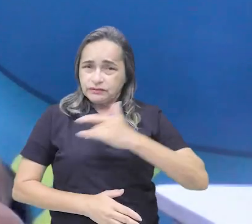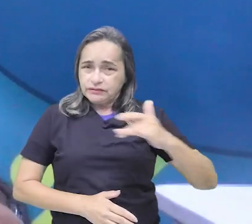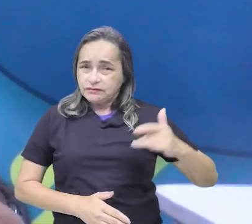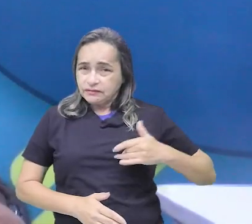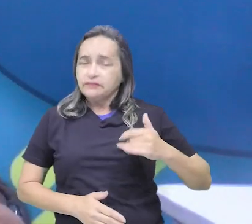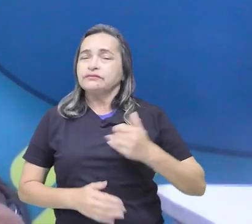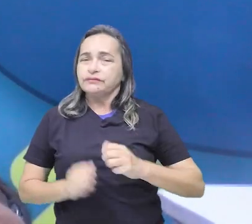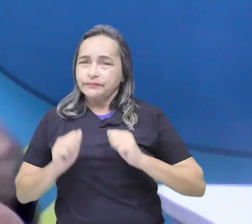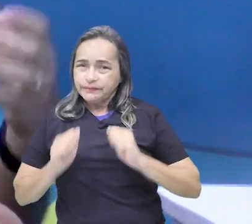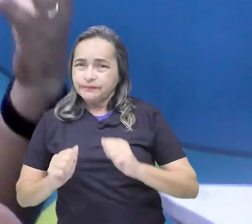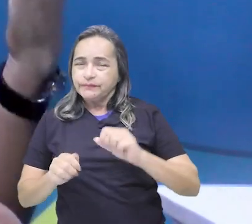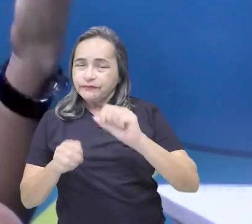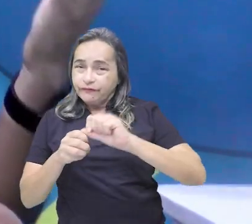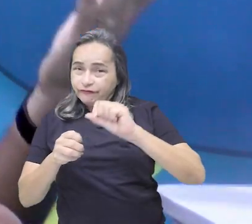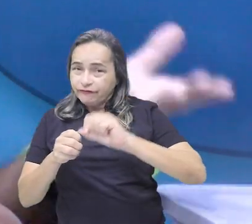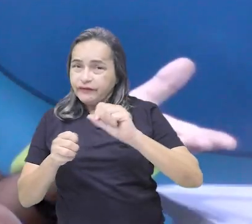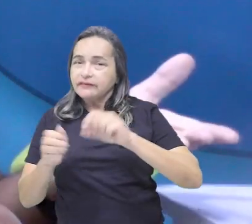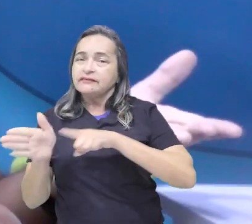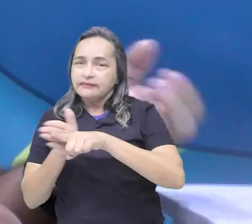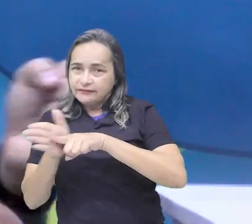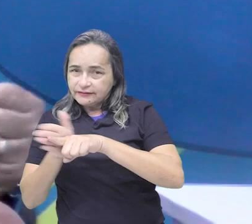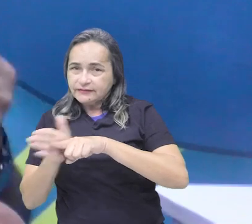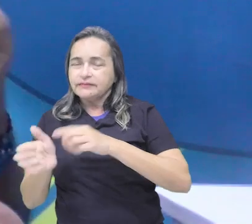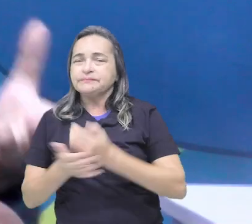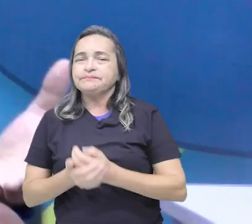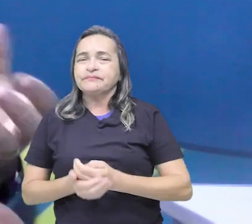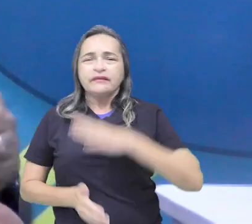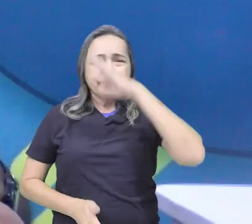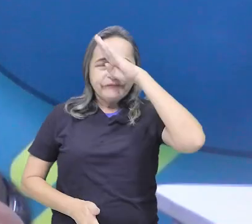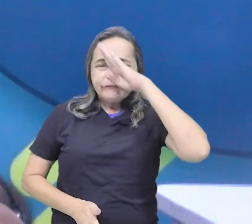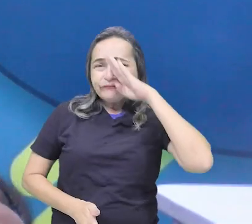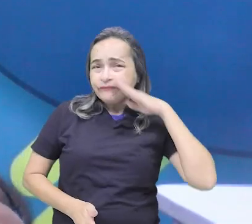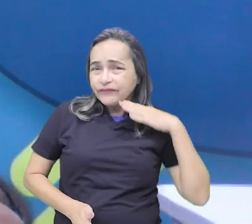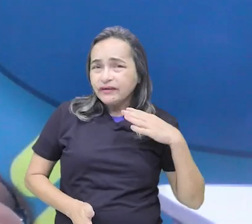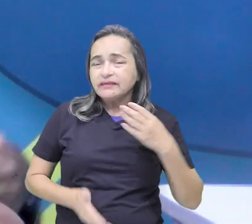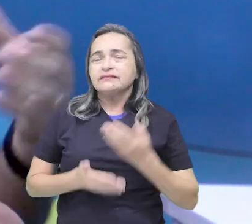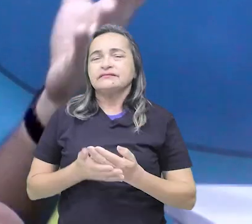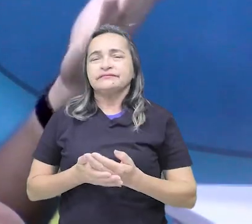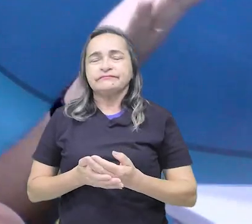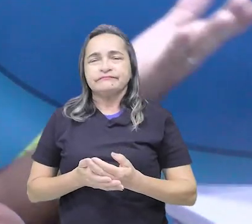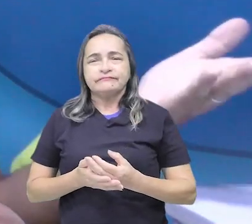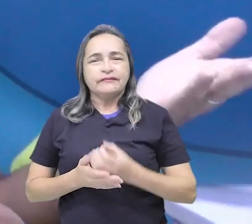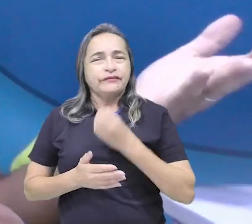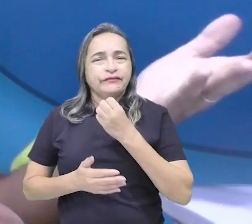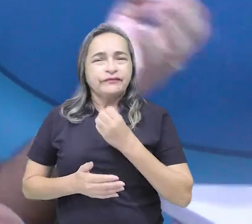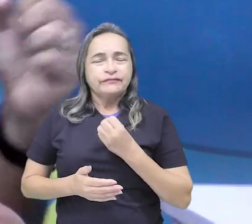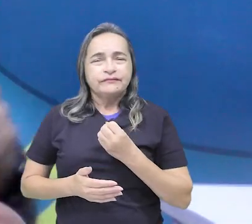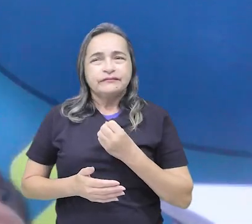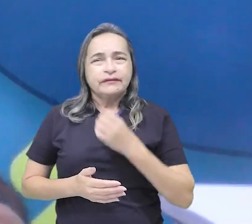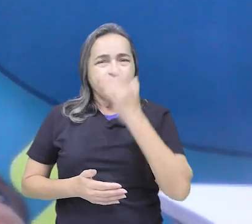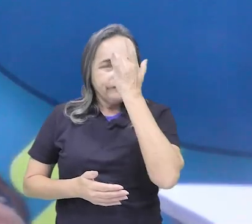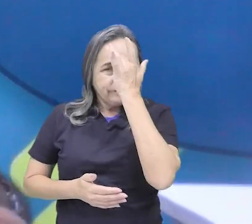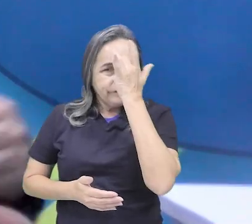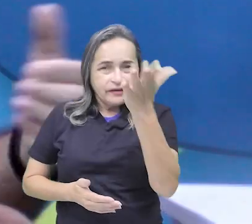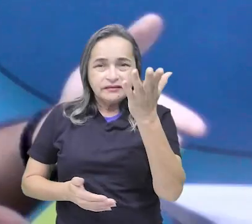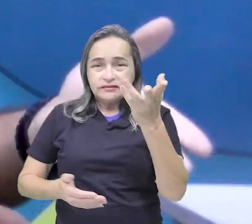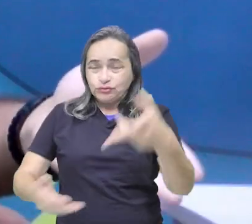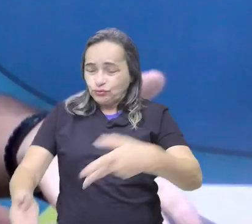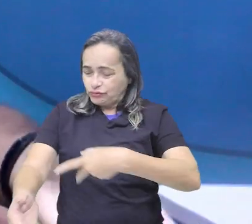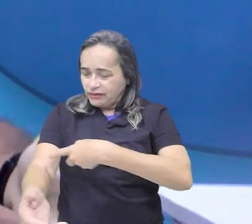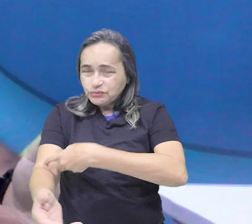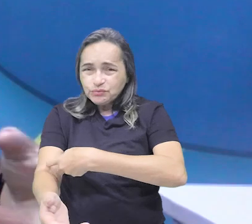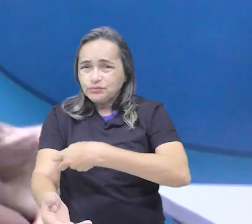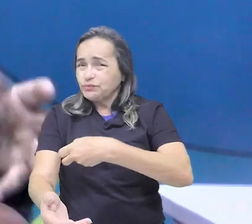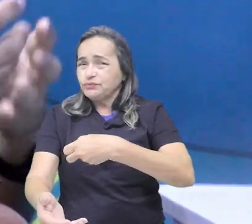exame durante o mês, né? É um exame gratuito, de fácil coleta, né? E daí a gente tem que enfatizar que é um exame